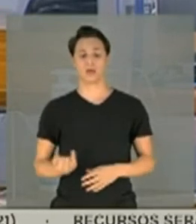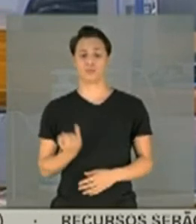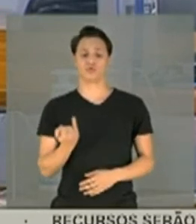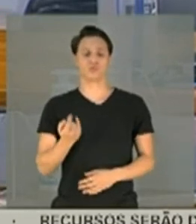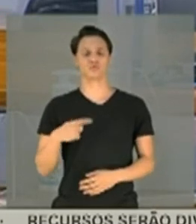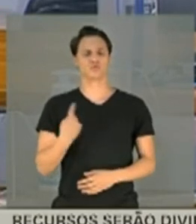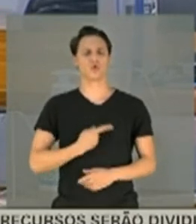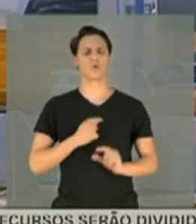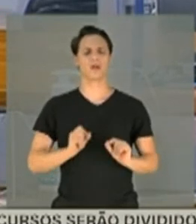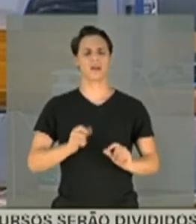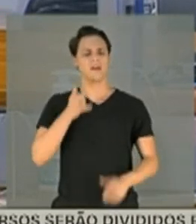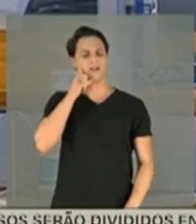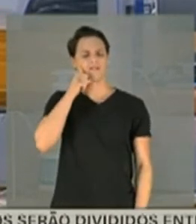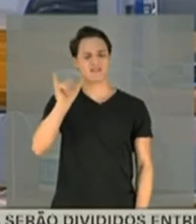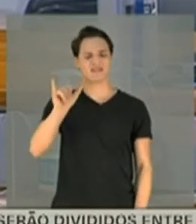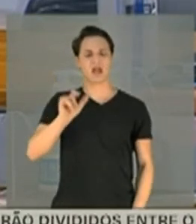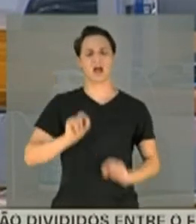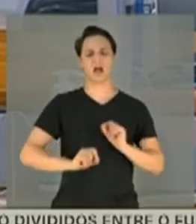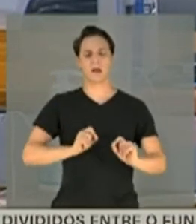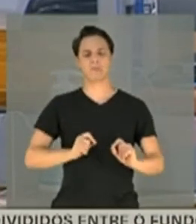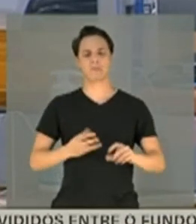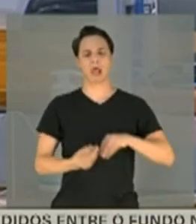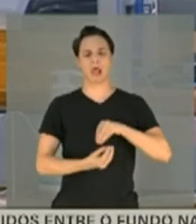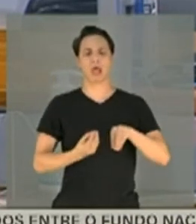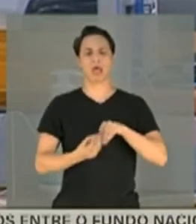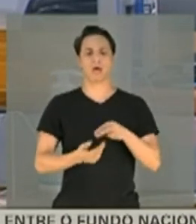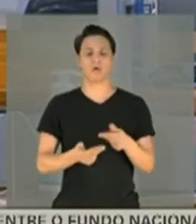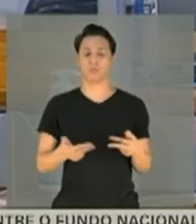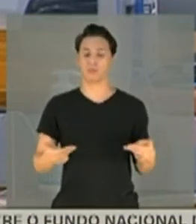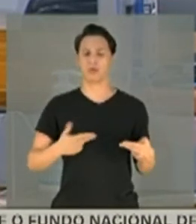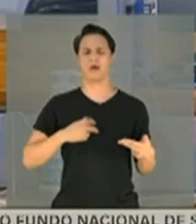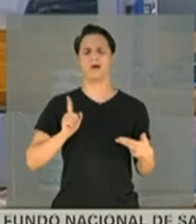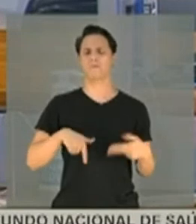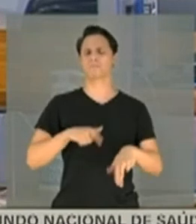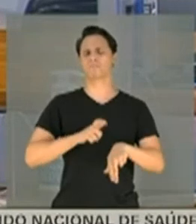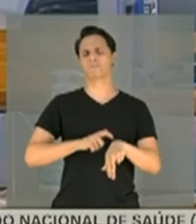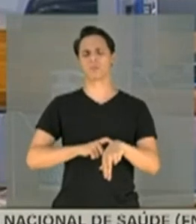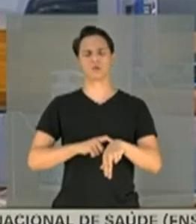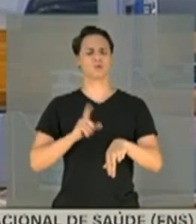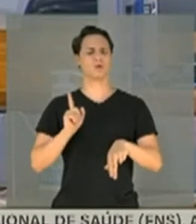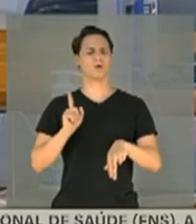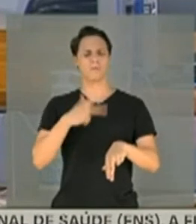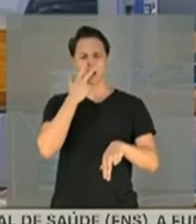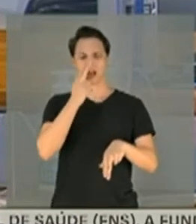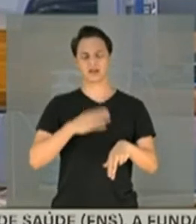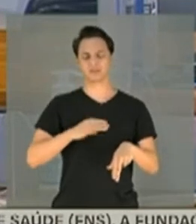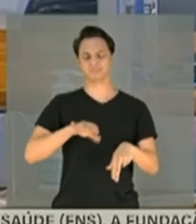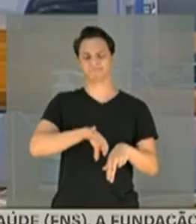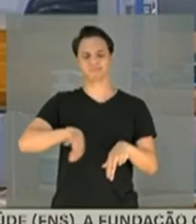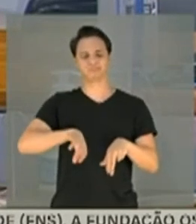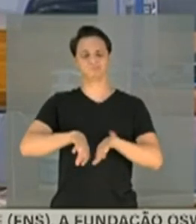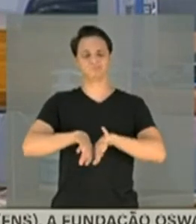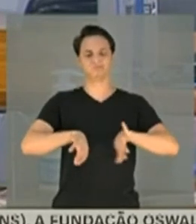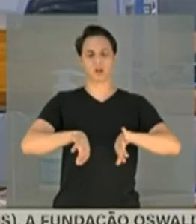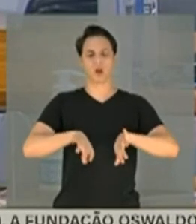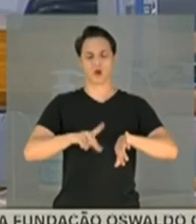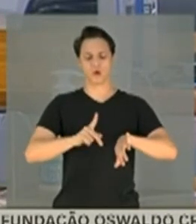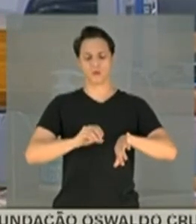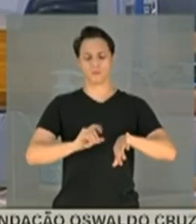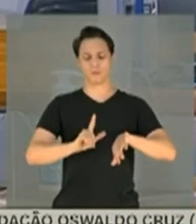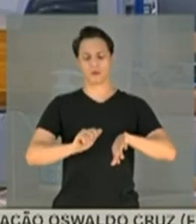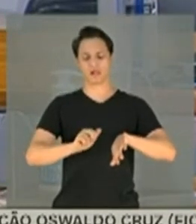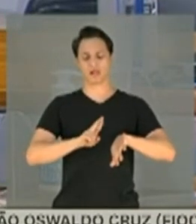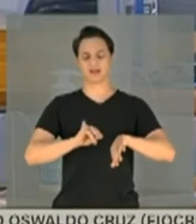coisas. Está um momento de extrema polarização no país. Isso é verdade.